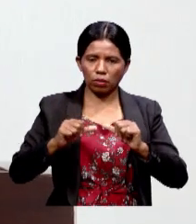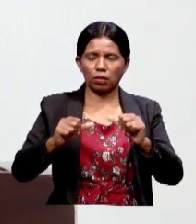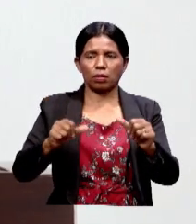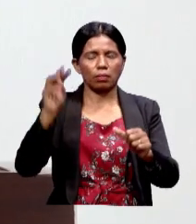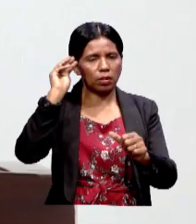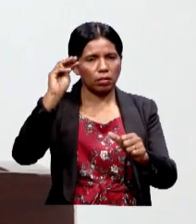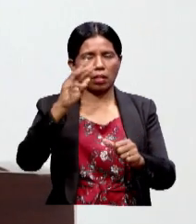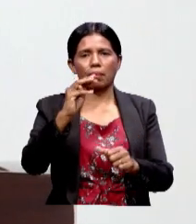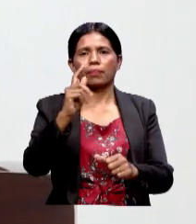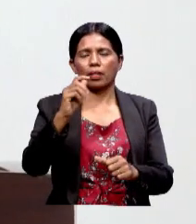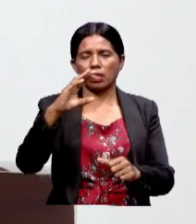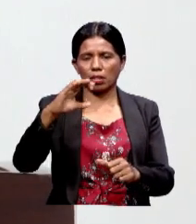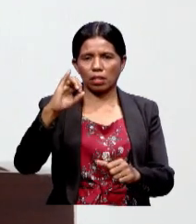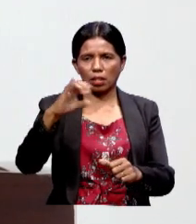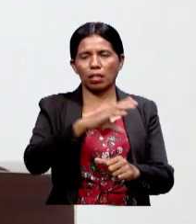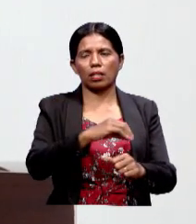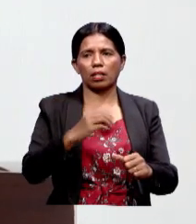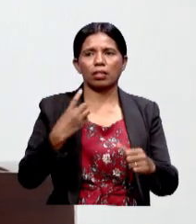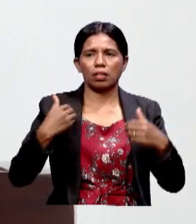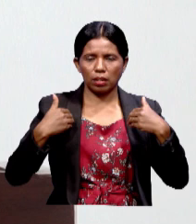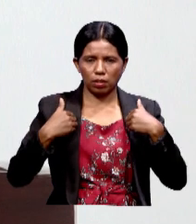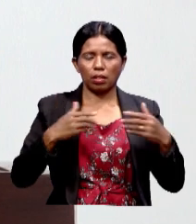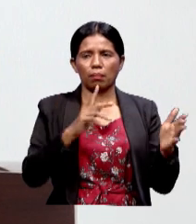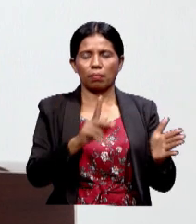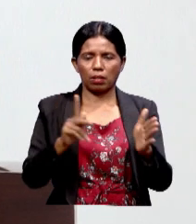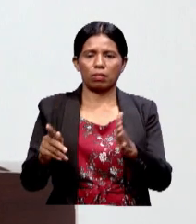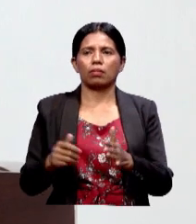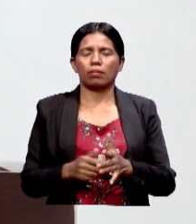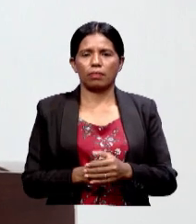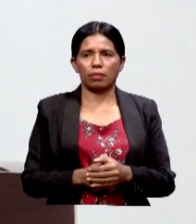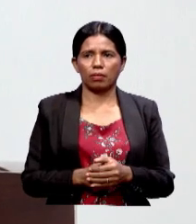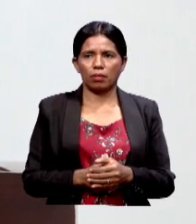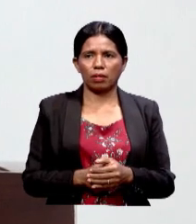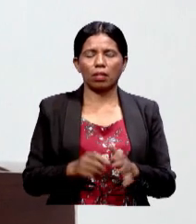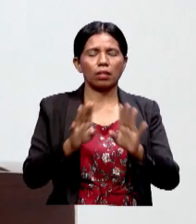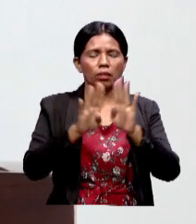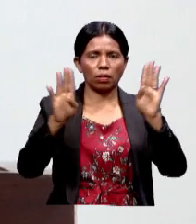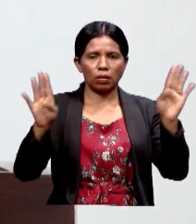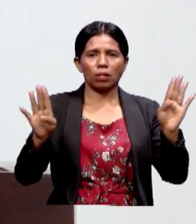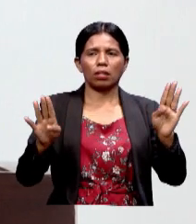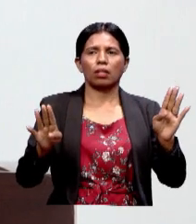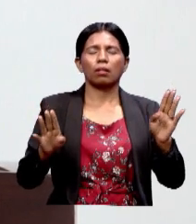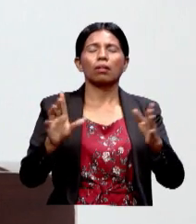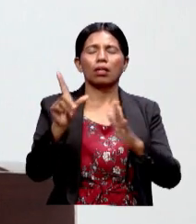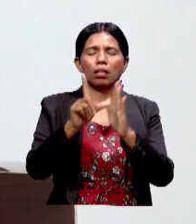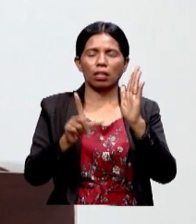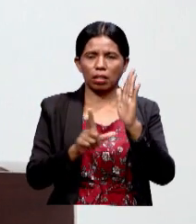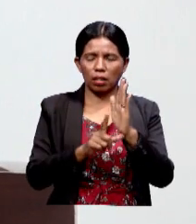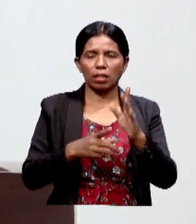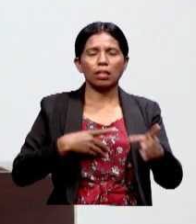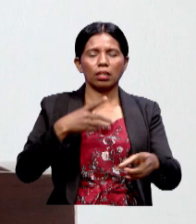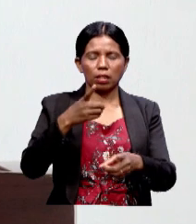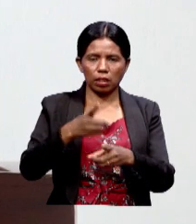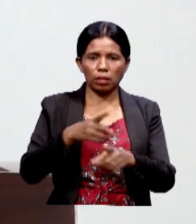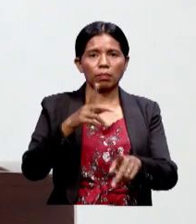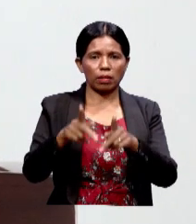Turismo, Secretaria Estadual de Arte e Cultura e há um plano para atuar a abertura para disseminação da lei de direito do autor. Agora,